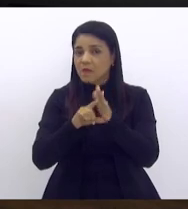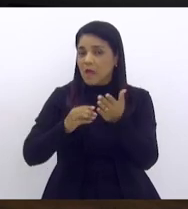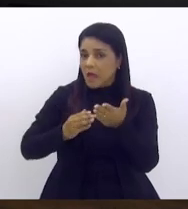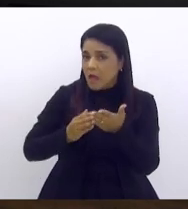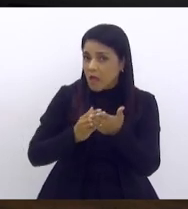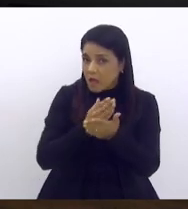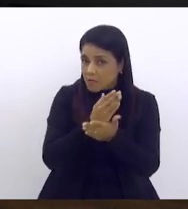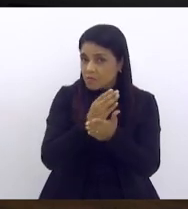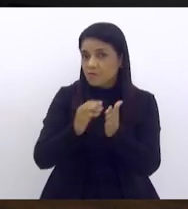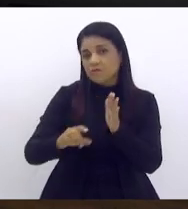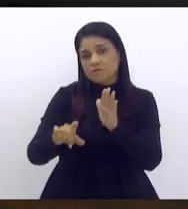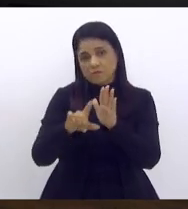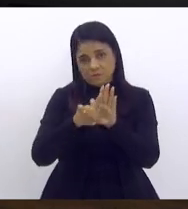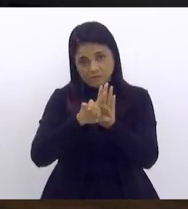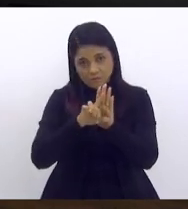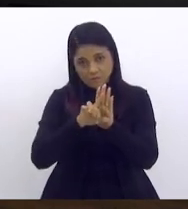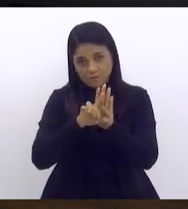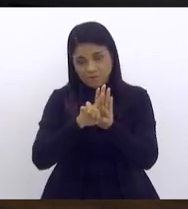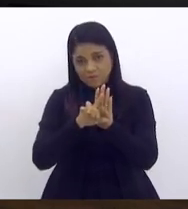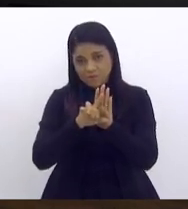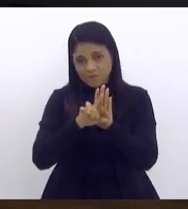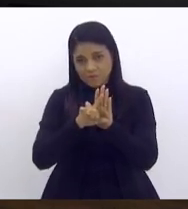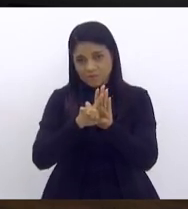aprovamos a lei, né?